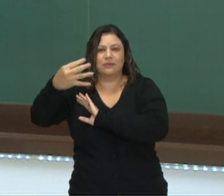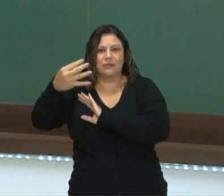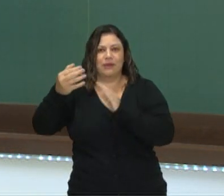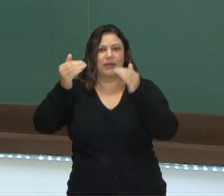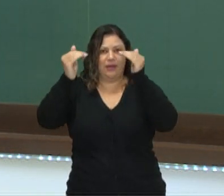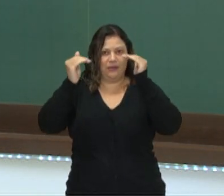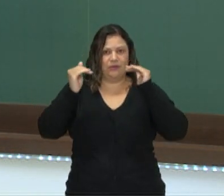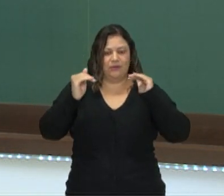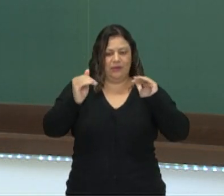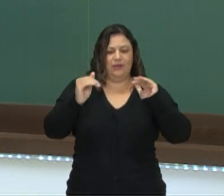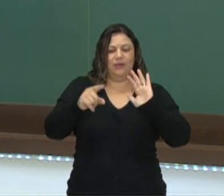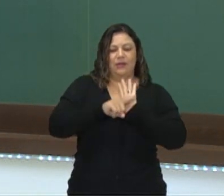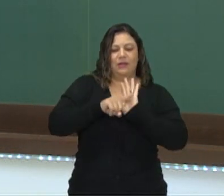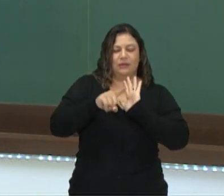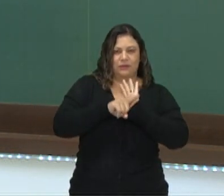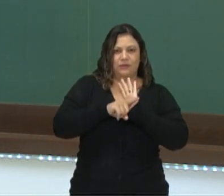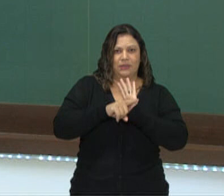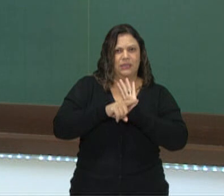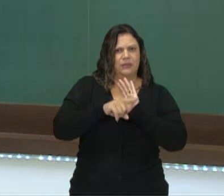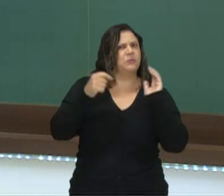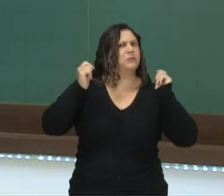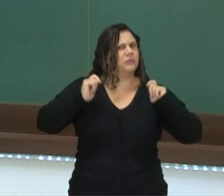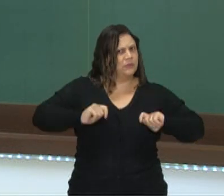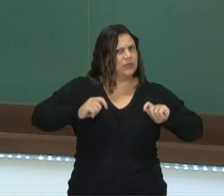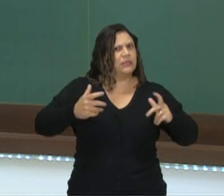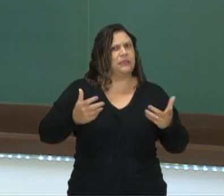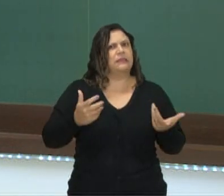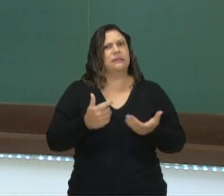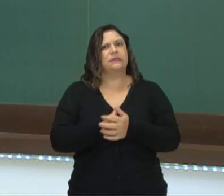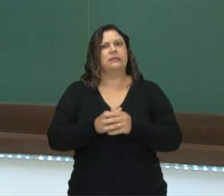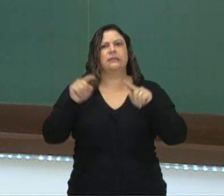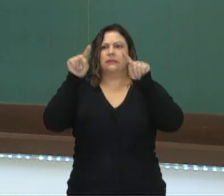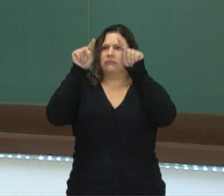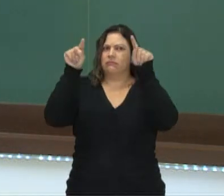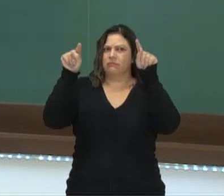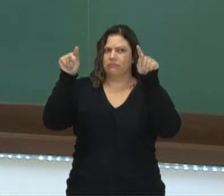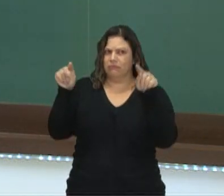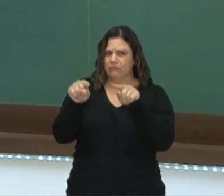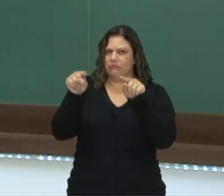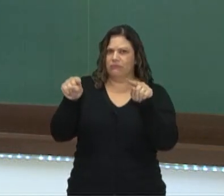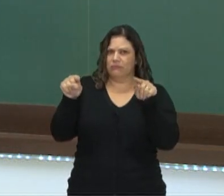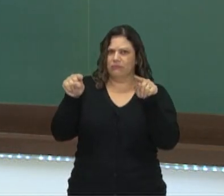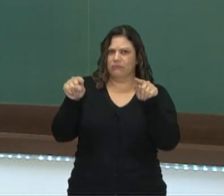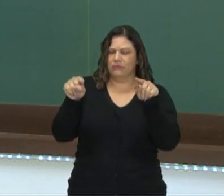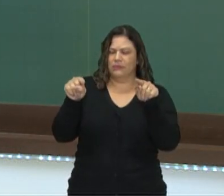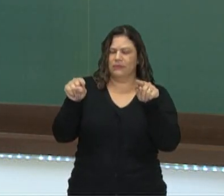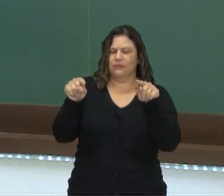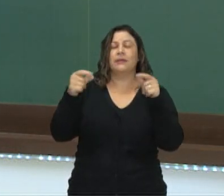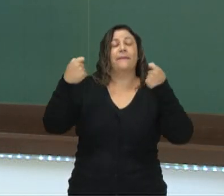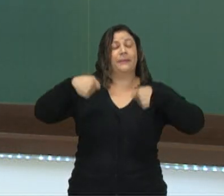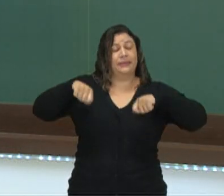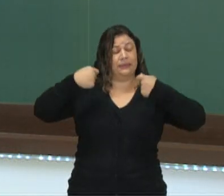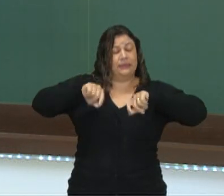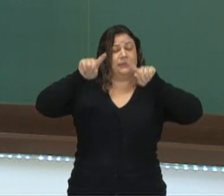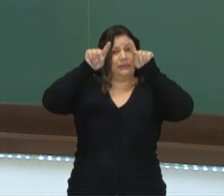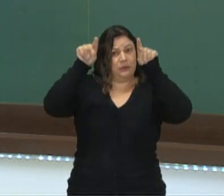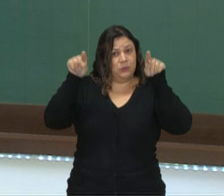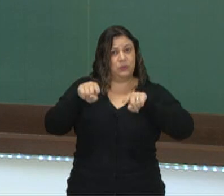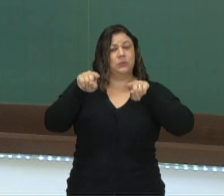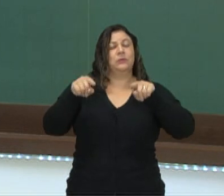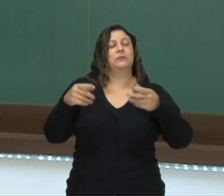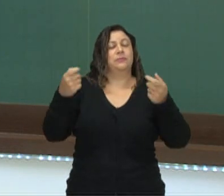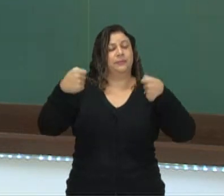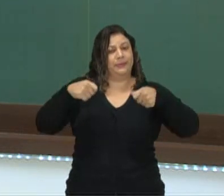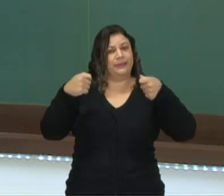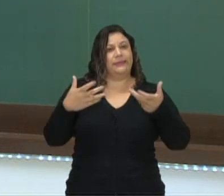para representar a diferença, eu precisei colocar um parênteses, né? Não tinha como, se eu deixasse sem o parênteses, ia ficar uma